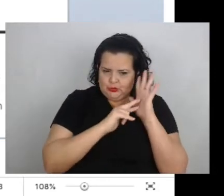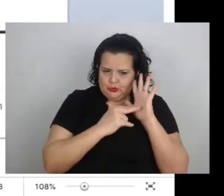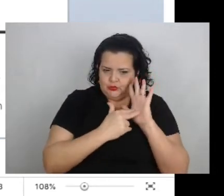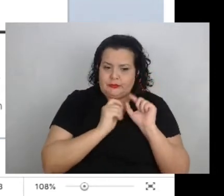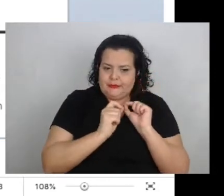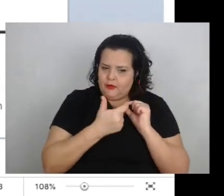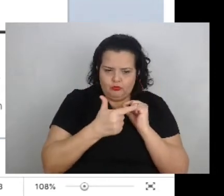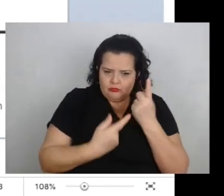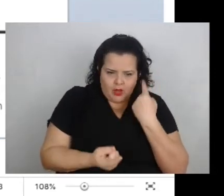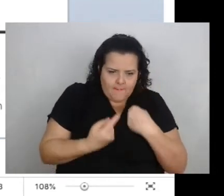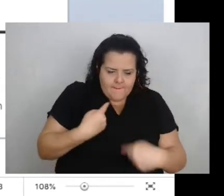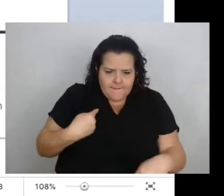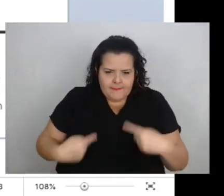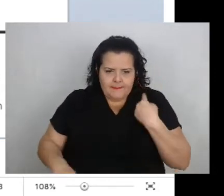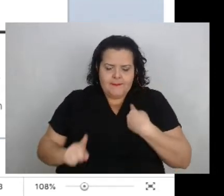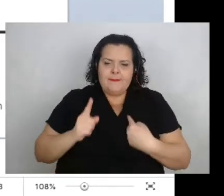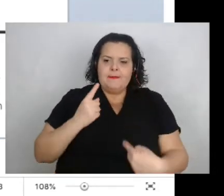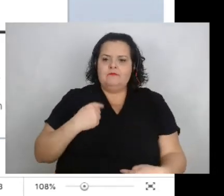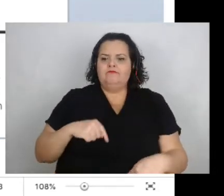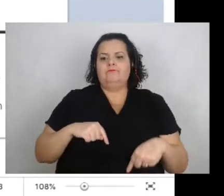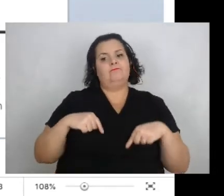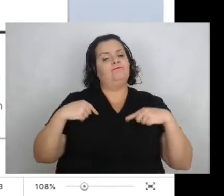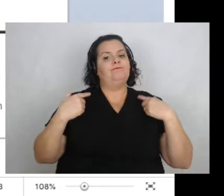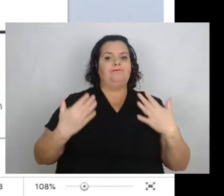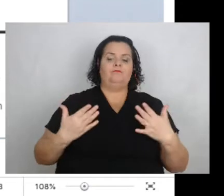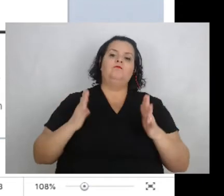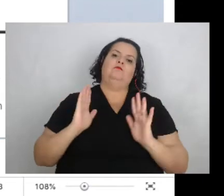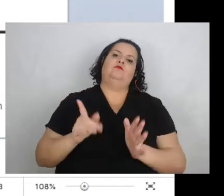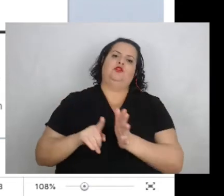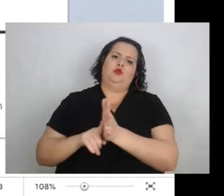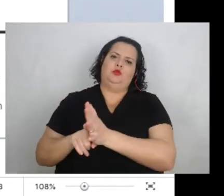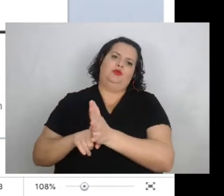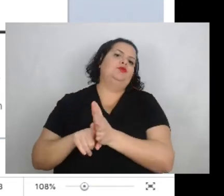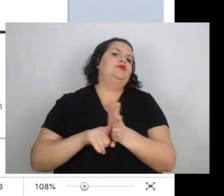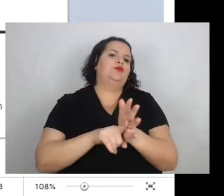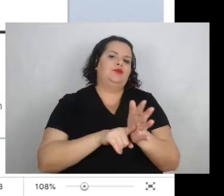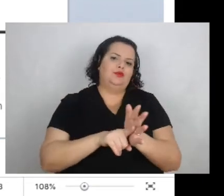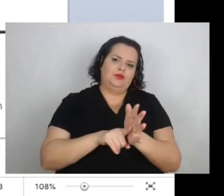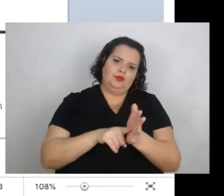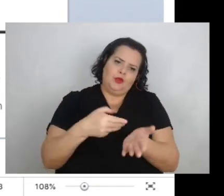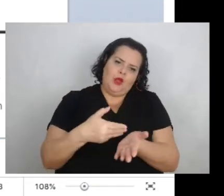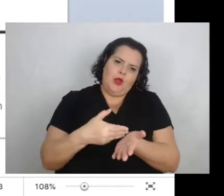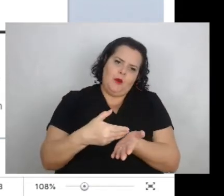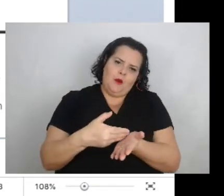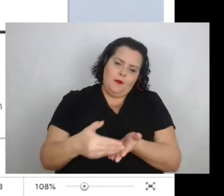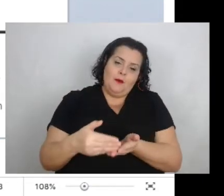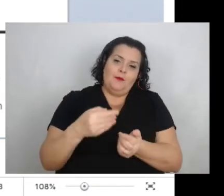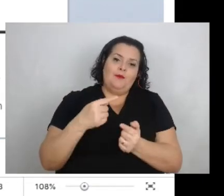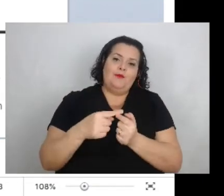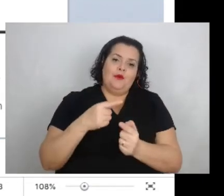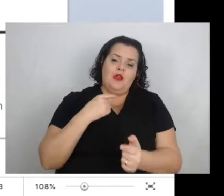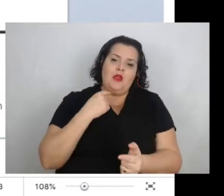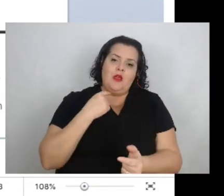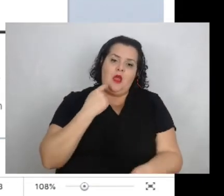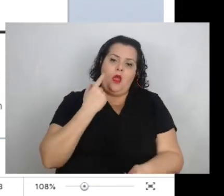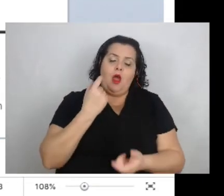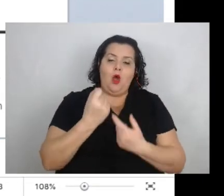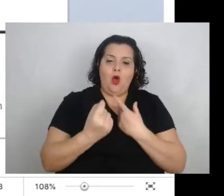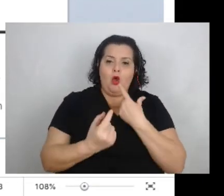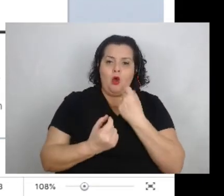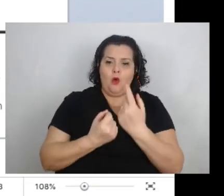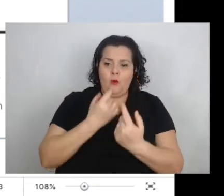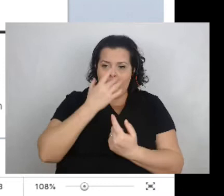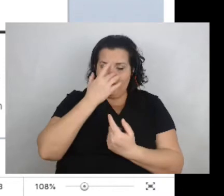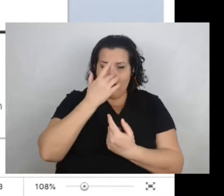de imunidade celular já estão começando a sair, mostrando que apesar de alguns indivíduos não terem anticorpos e